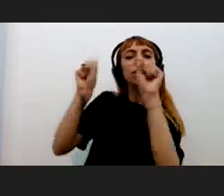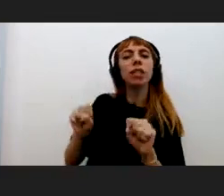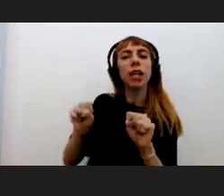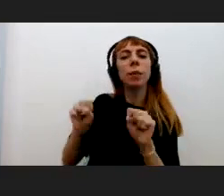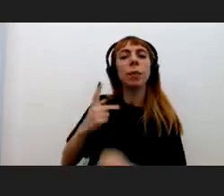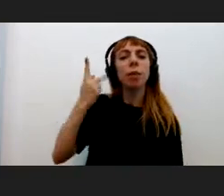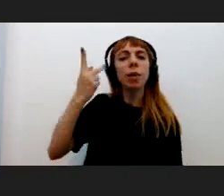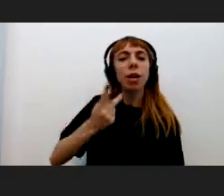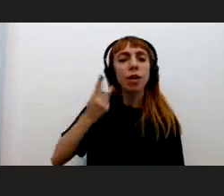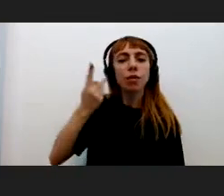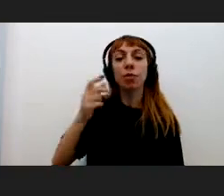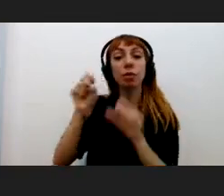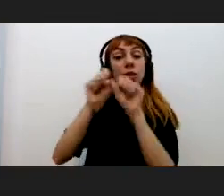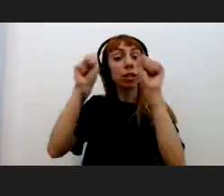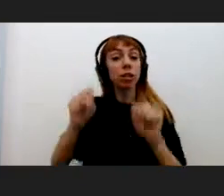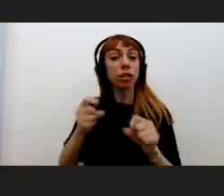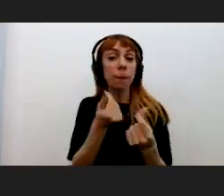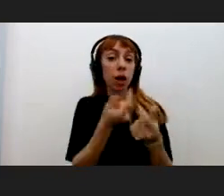né?